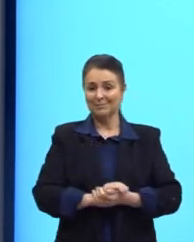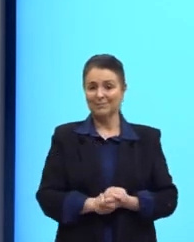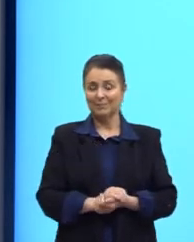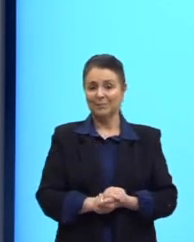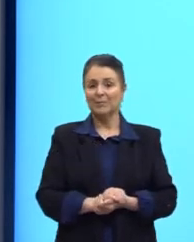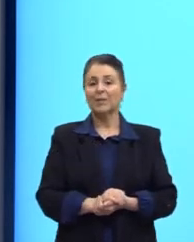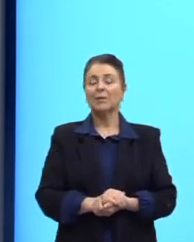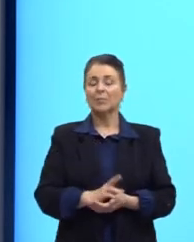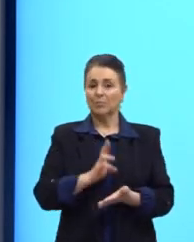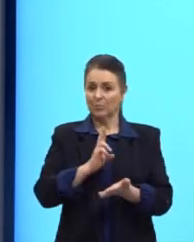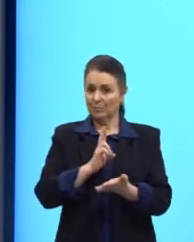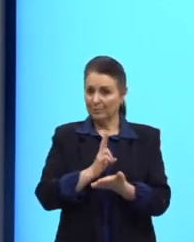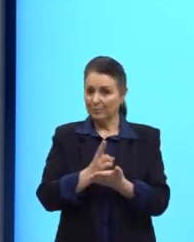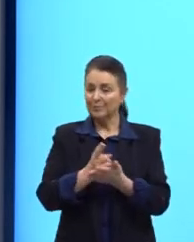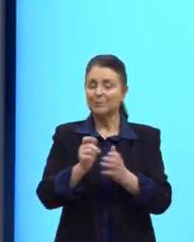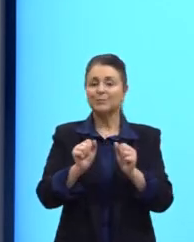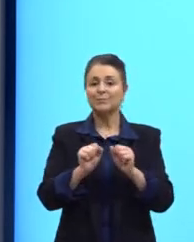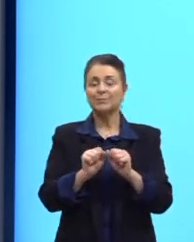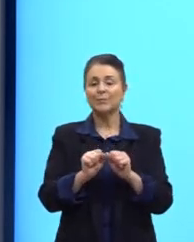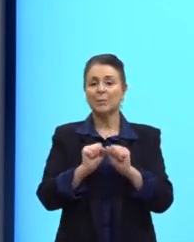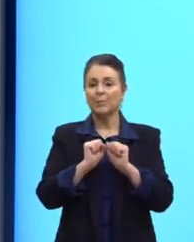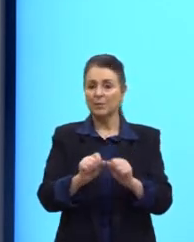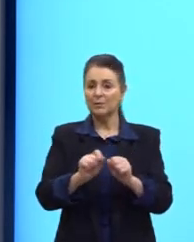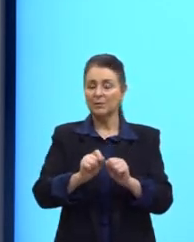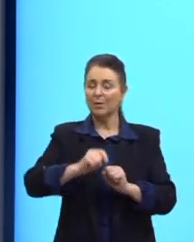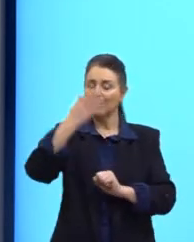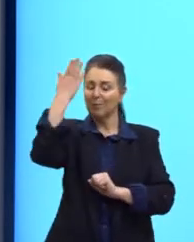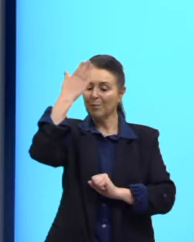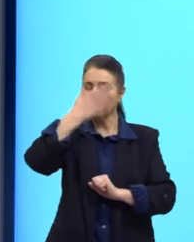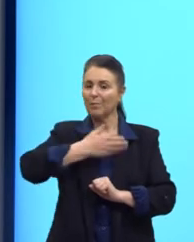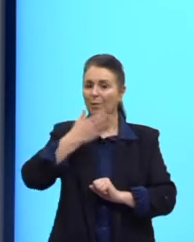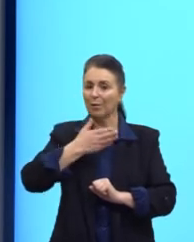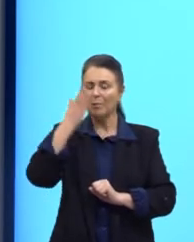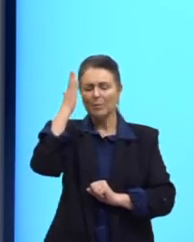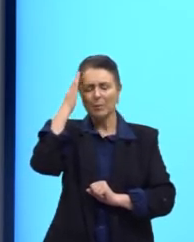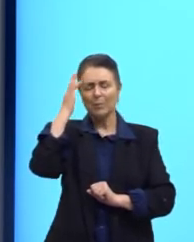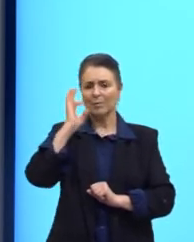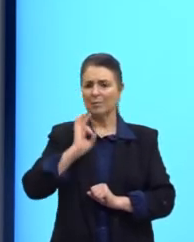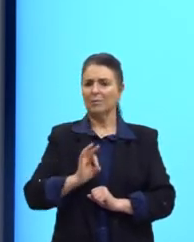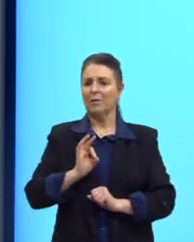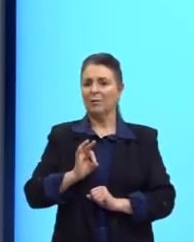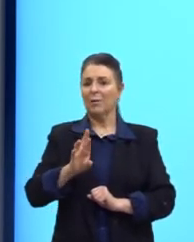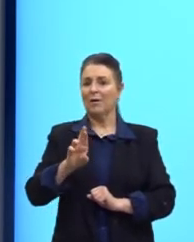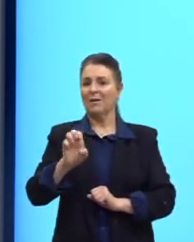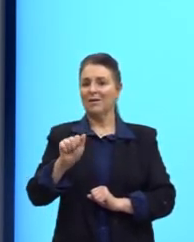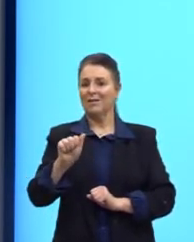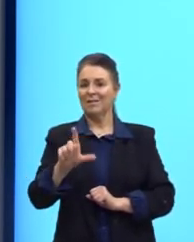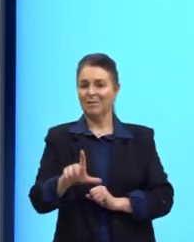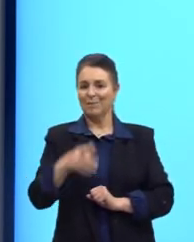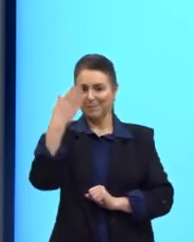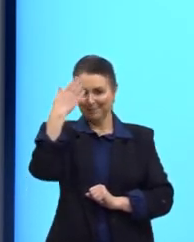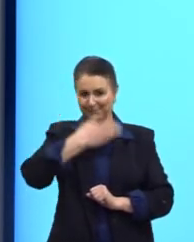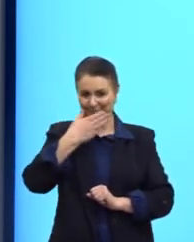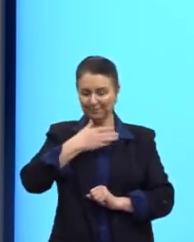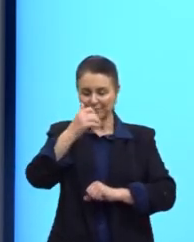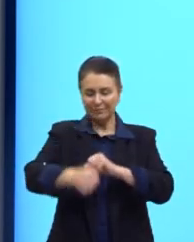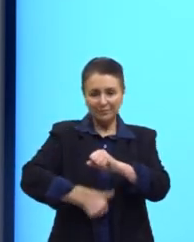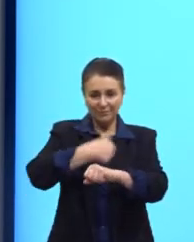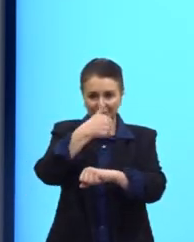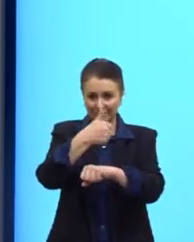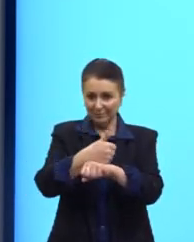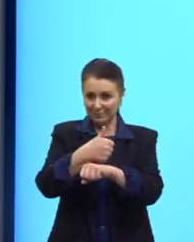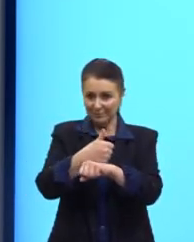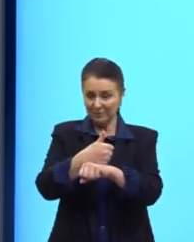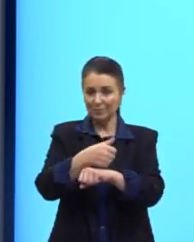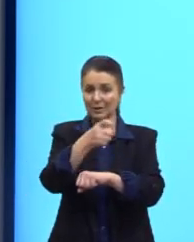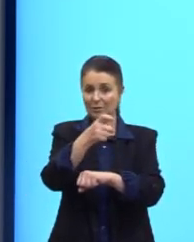ainda a gente pode sempre fazer aquela provinha real né pegar o valor que nós achamos substituir ali